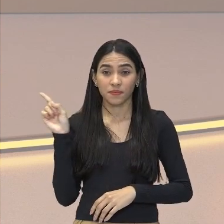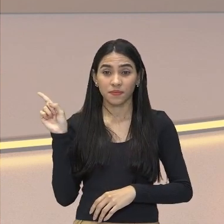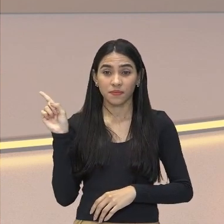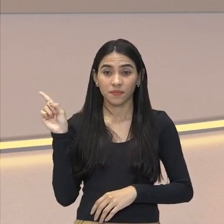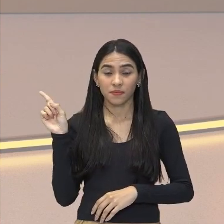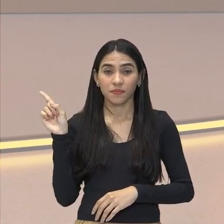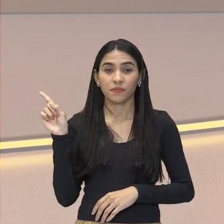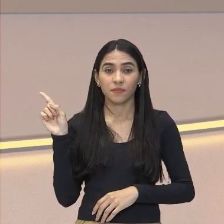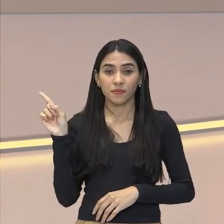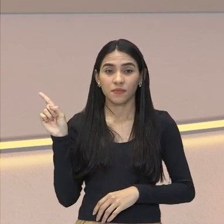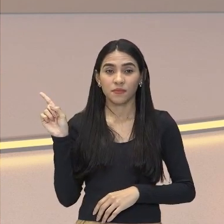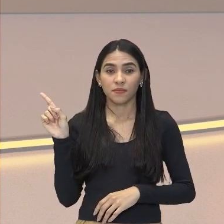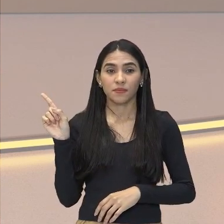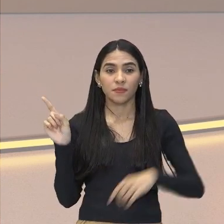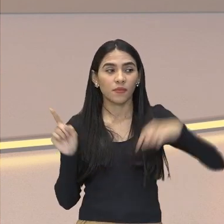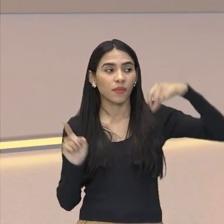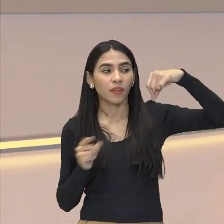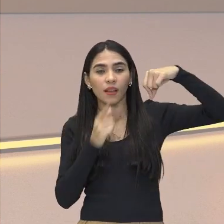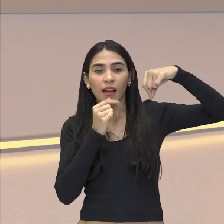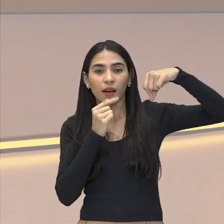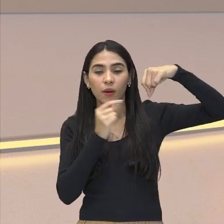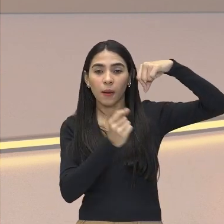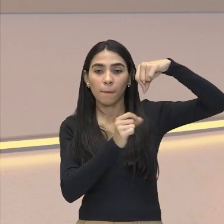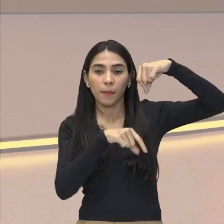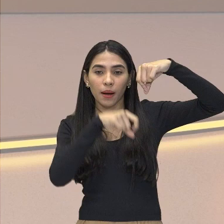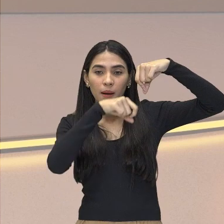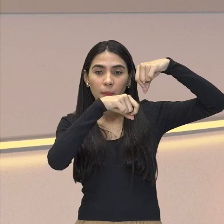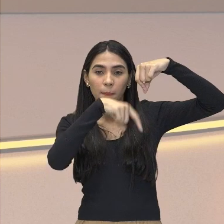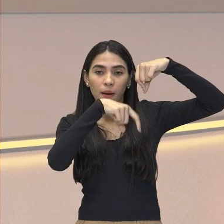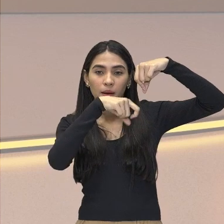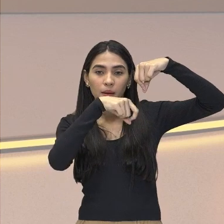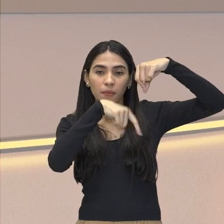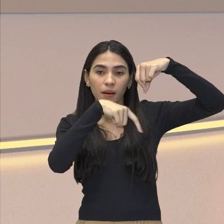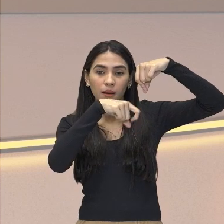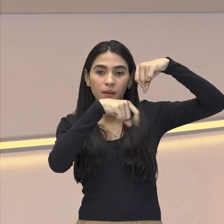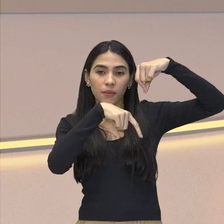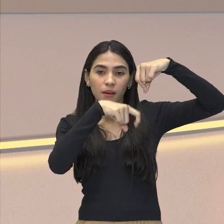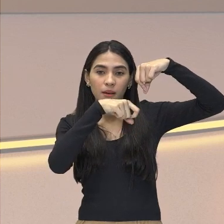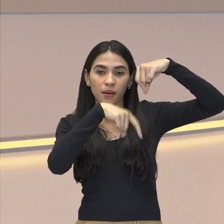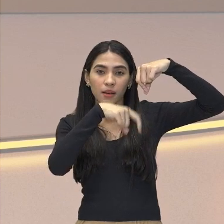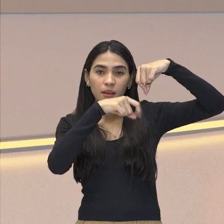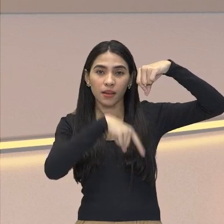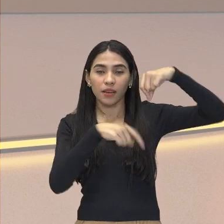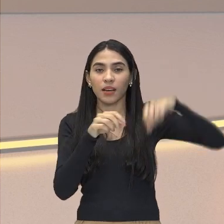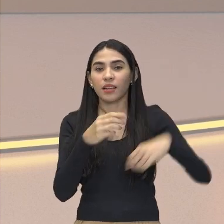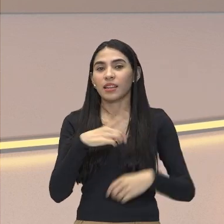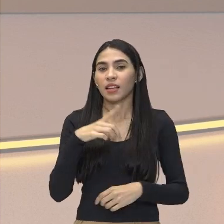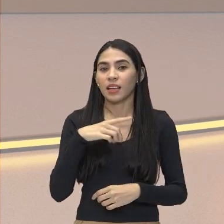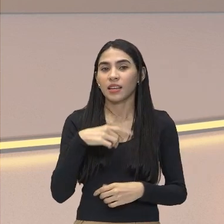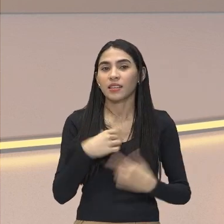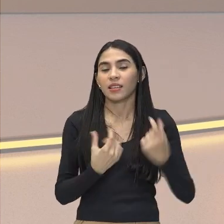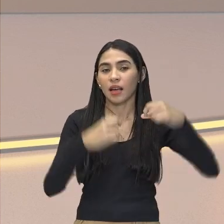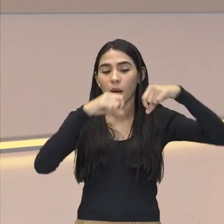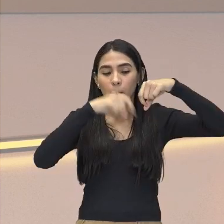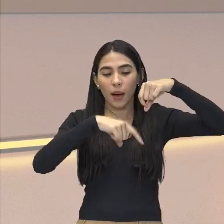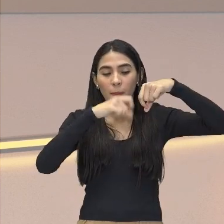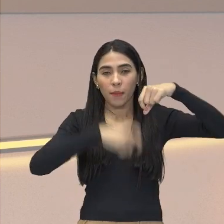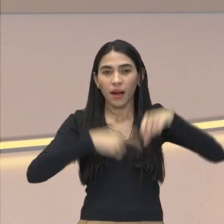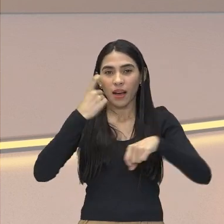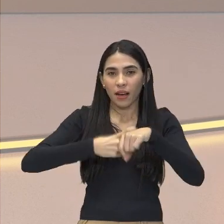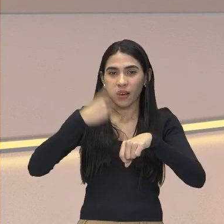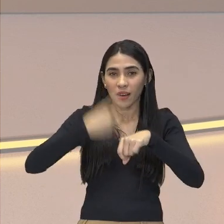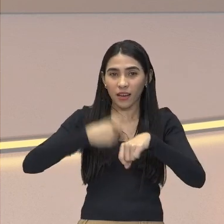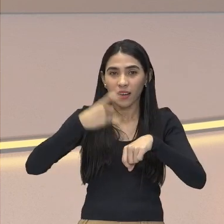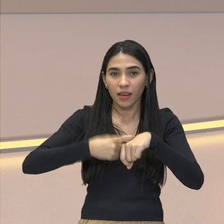a nossa torneira pingando a água, não é? Não tem o ditado que água mole, pedra dura,